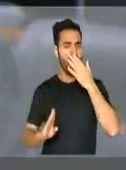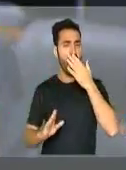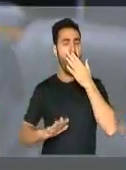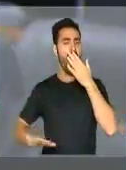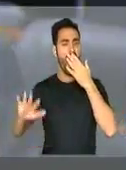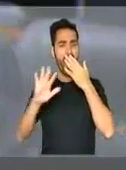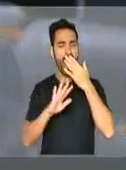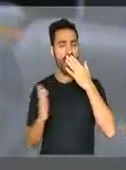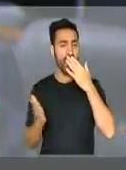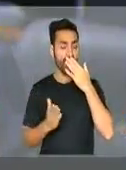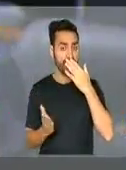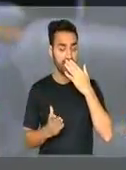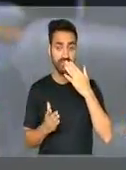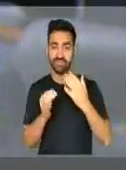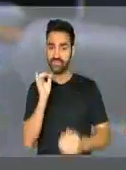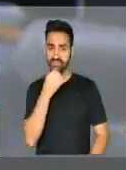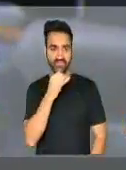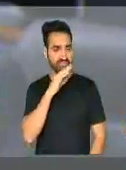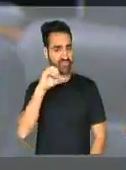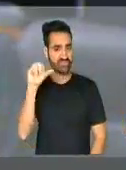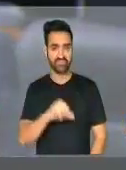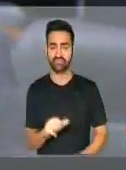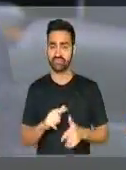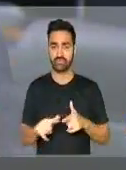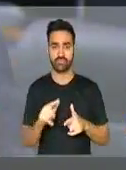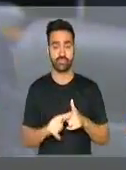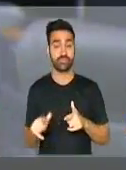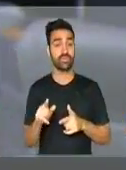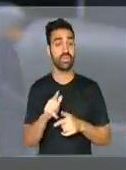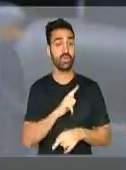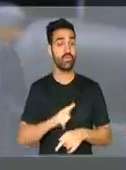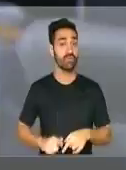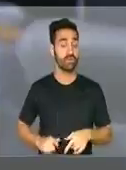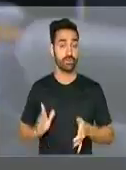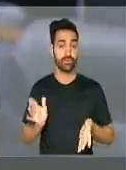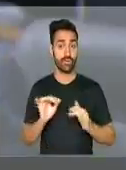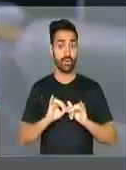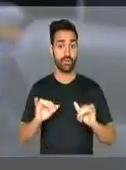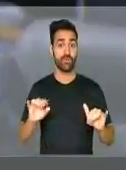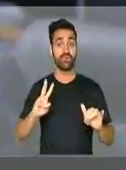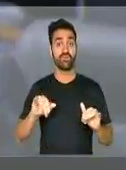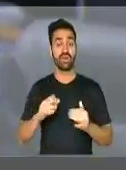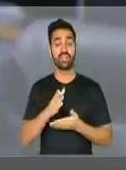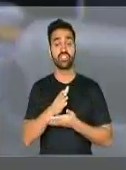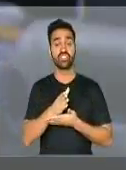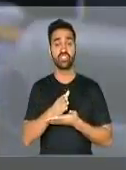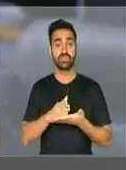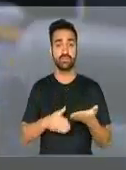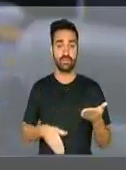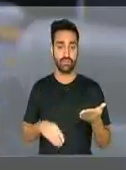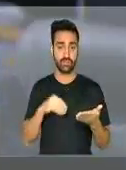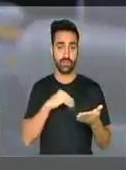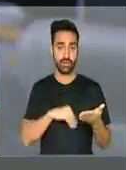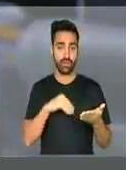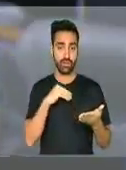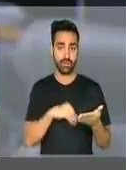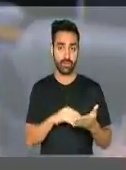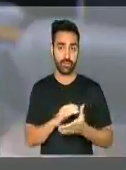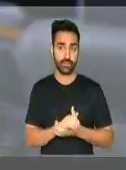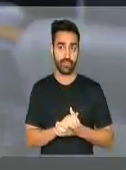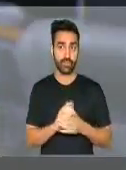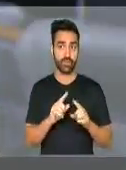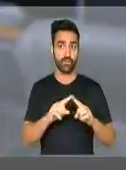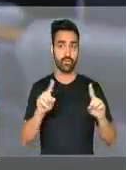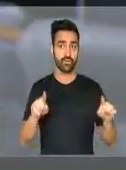estamos vivendo o pesadelo. O governador anunciou o parcelamento de salário